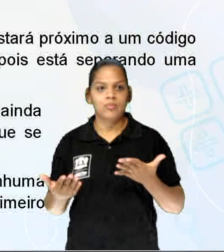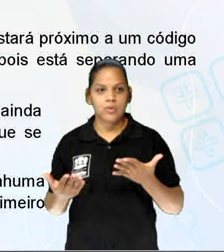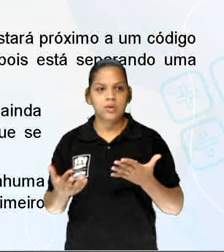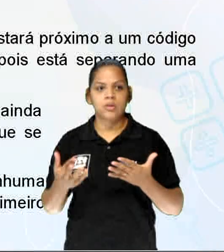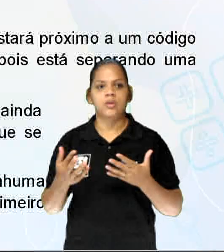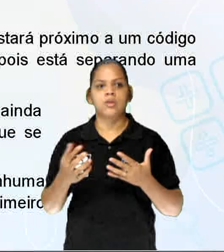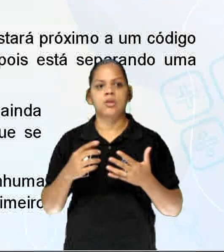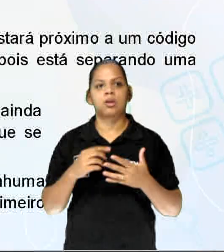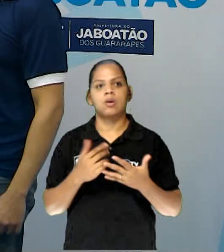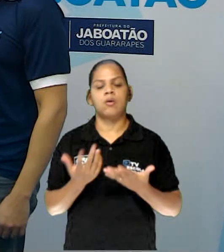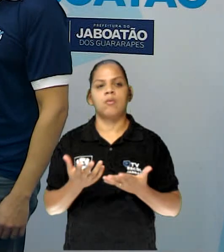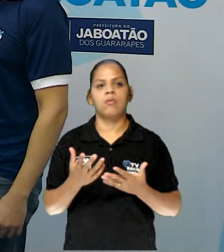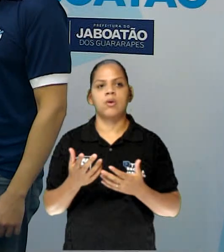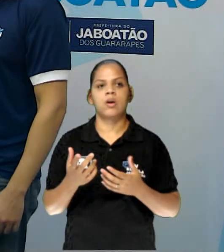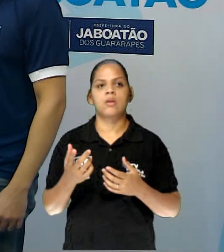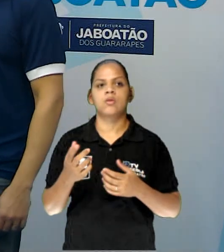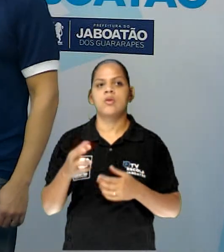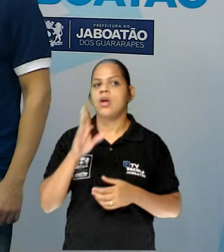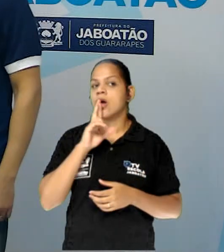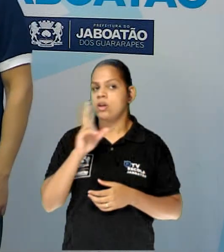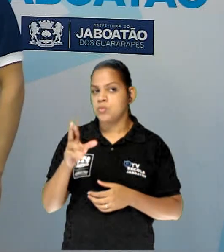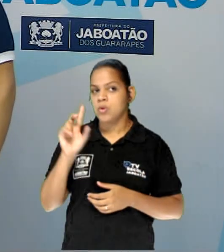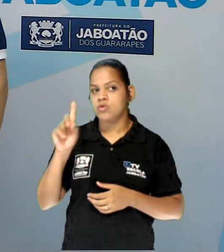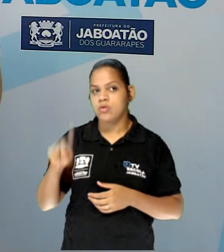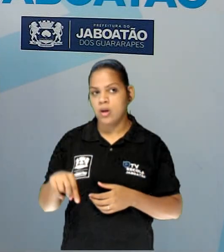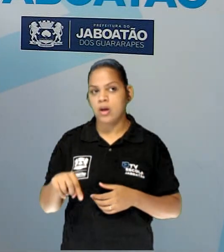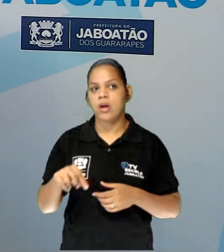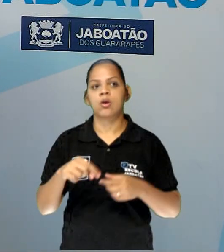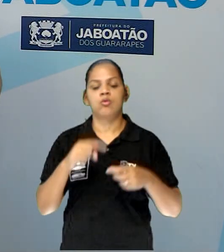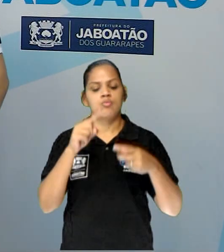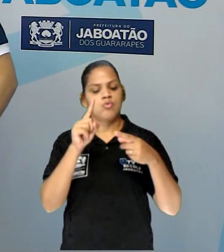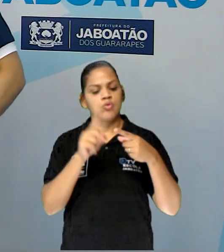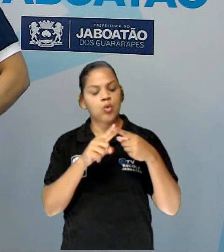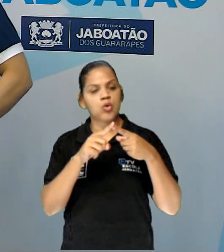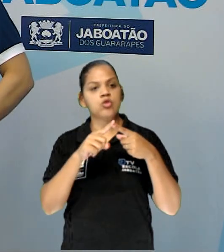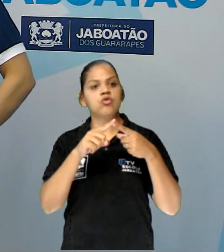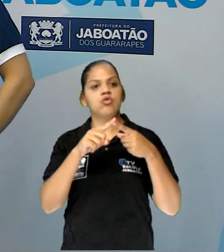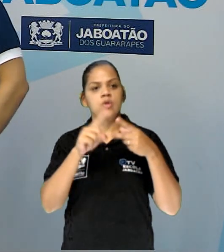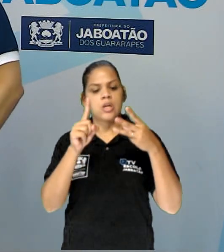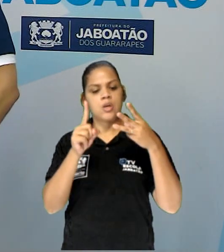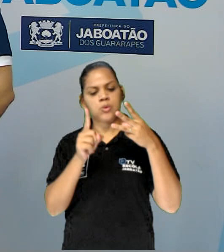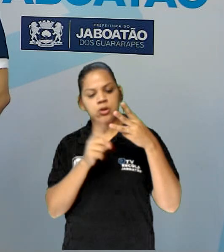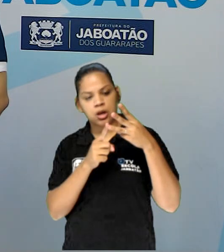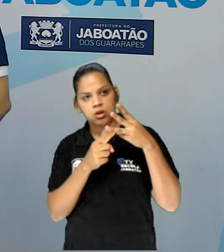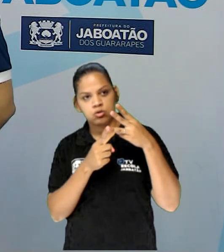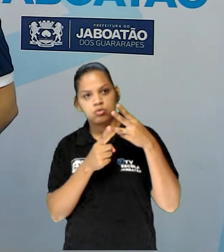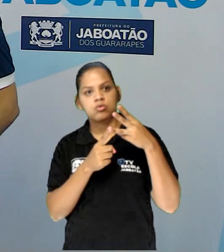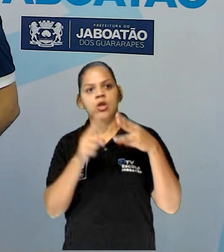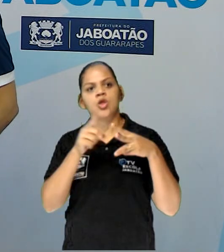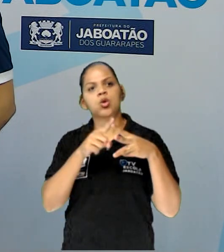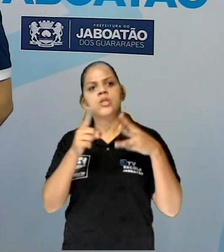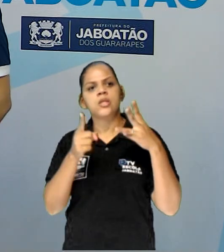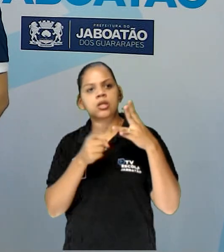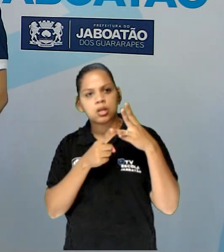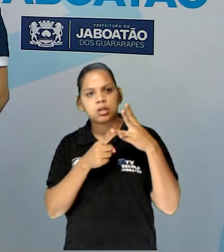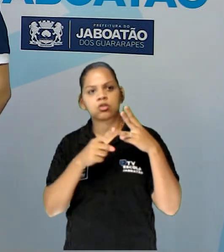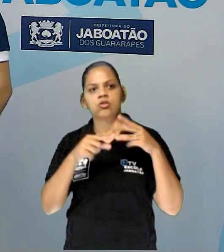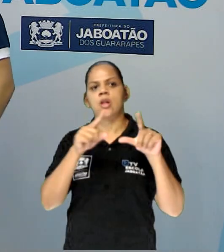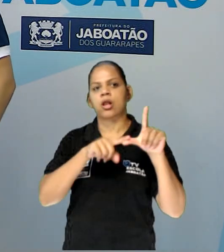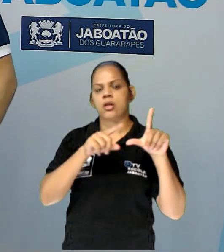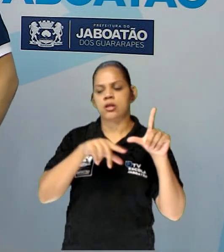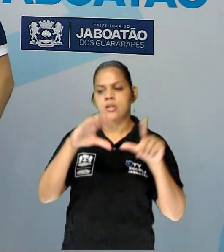resposta vai levar em conta aí os itens 2 e 3. Conferindo aí o nosso gabarito, 2 e 3 estão na letra